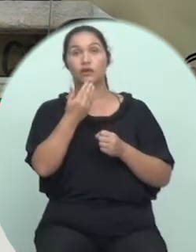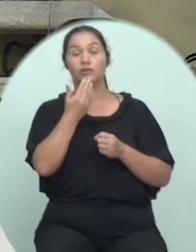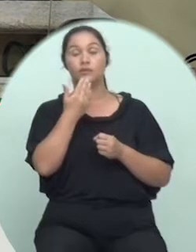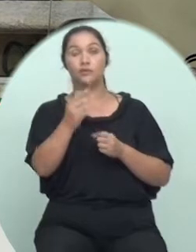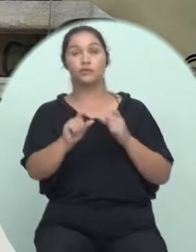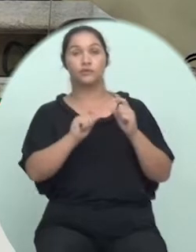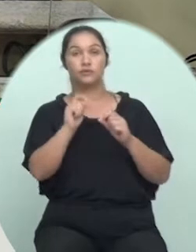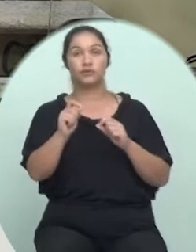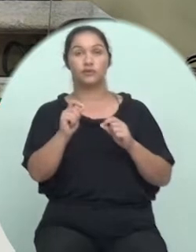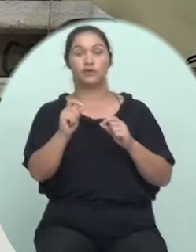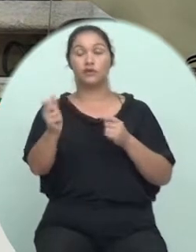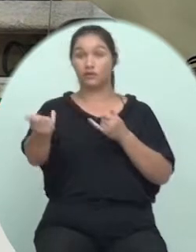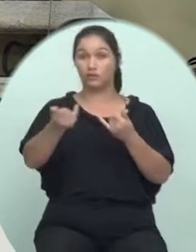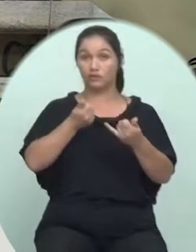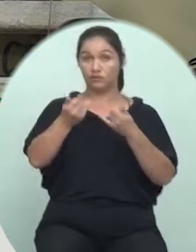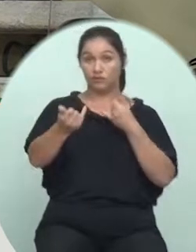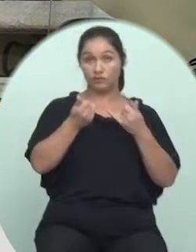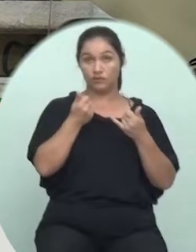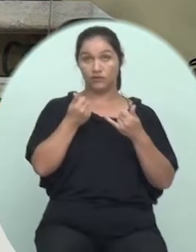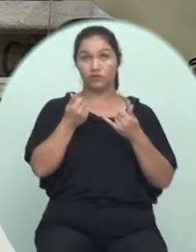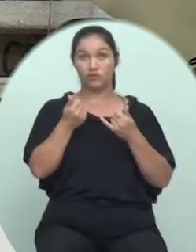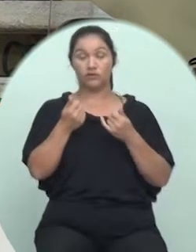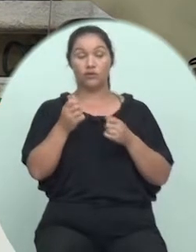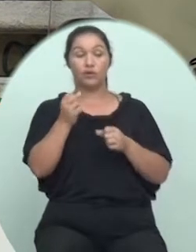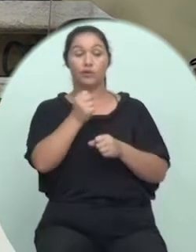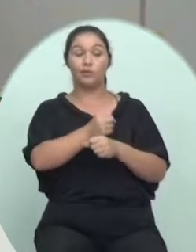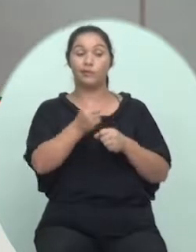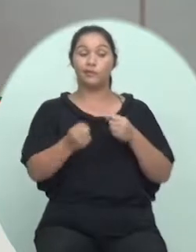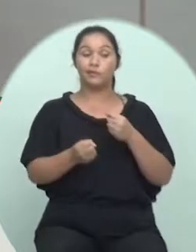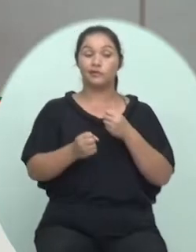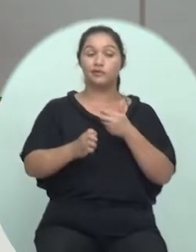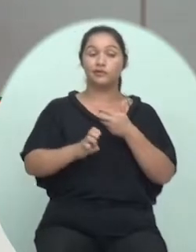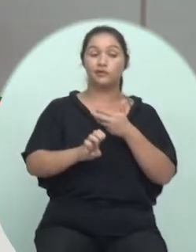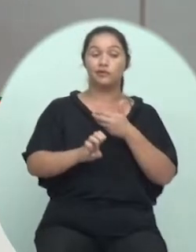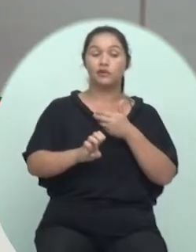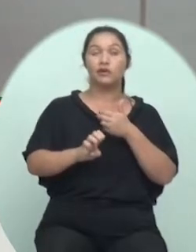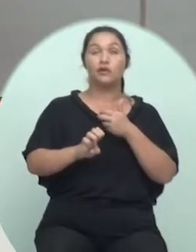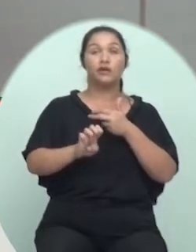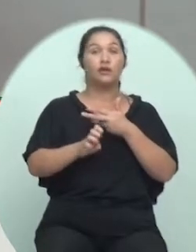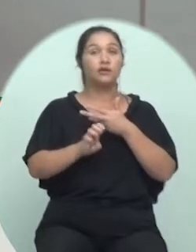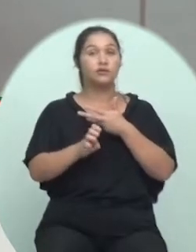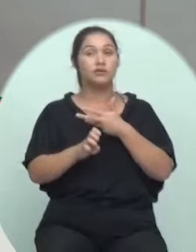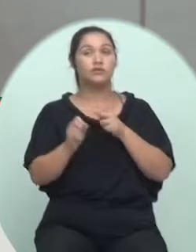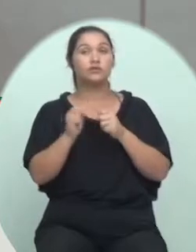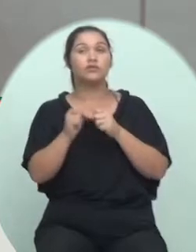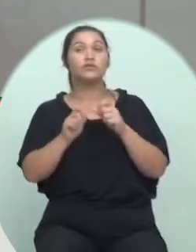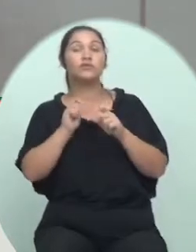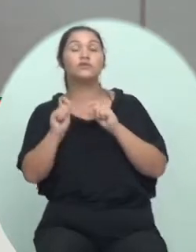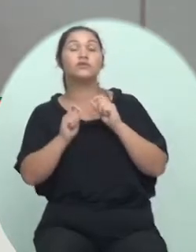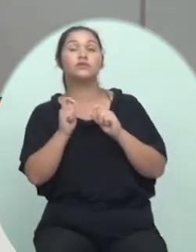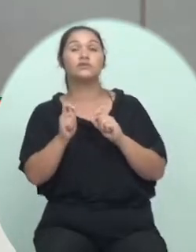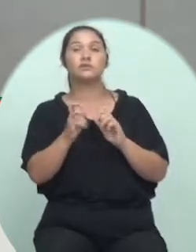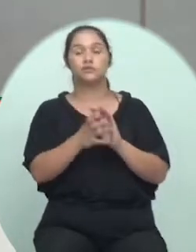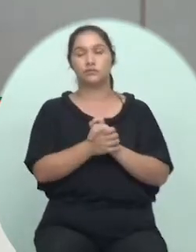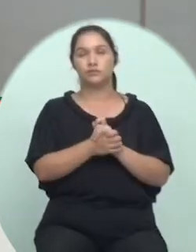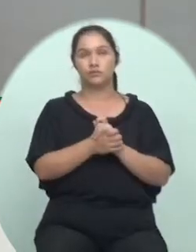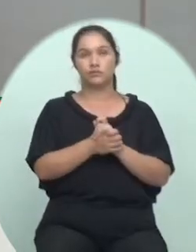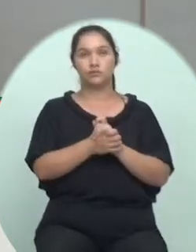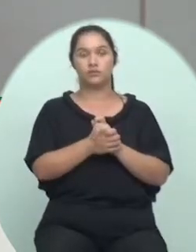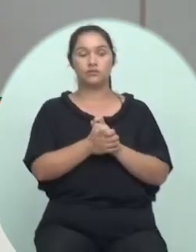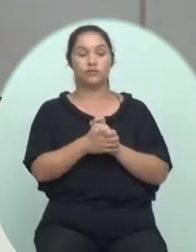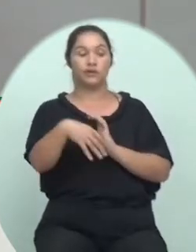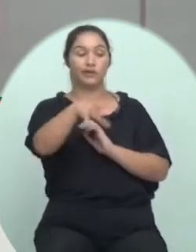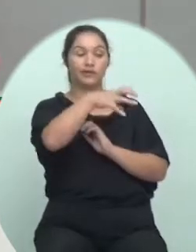acerca das ações que o Executivo Municipal, que o Governo Municipal tem realizado, tanto